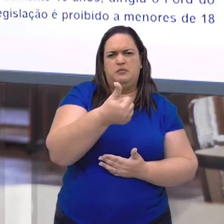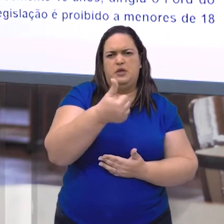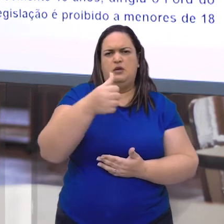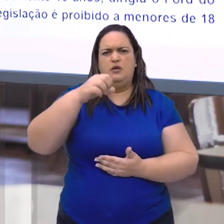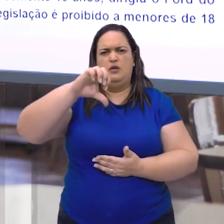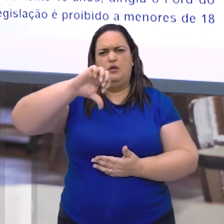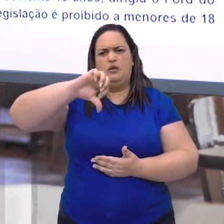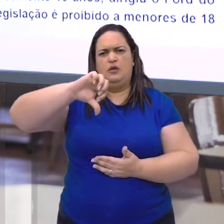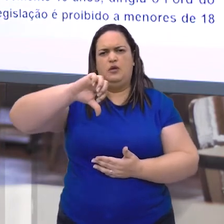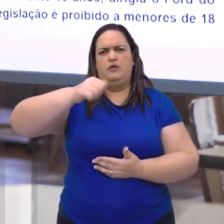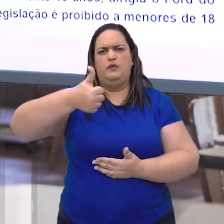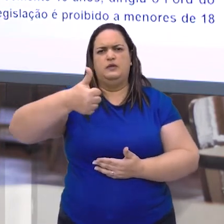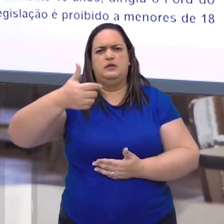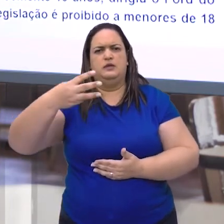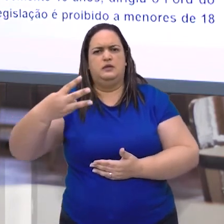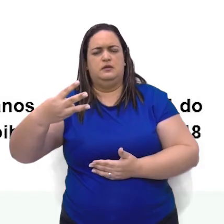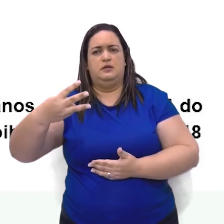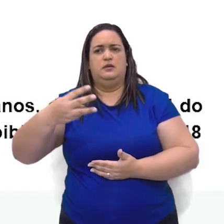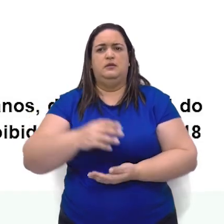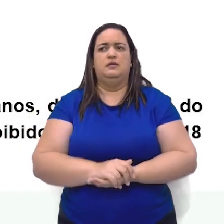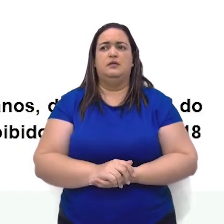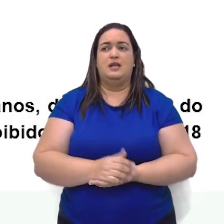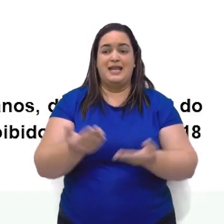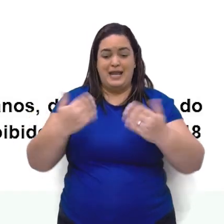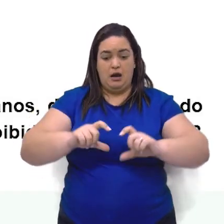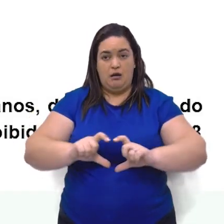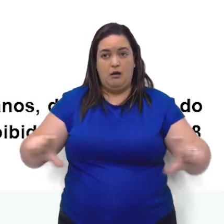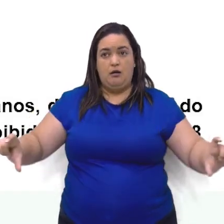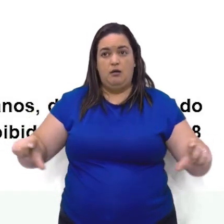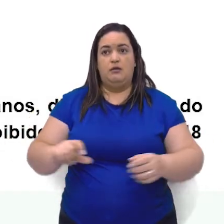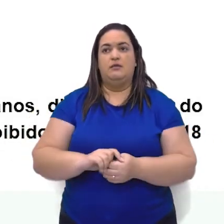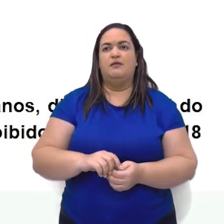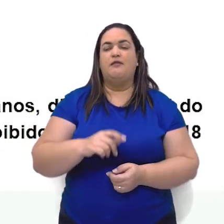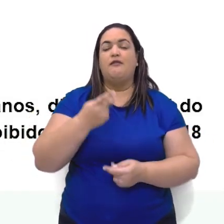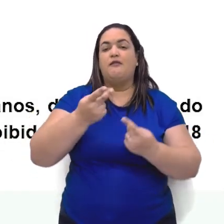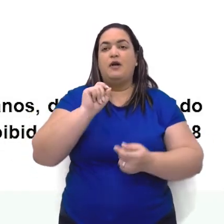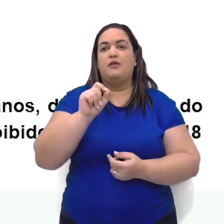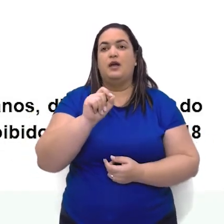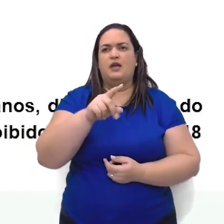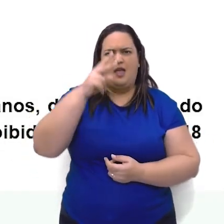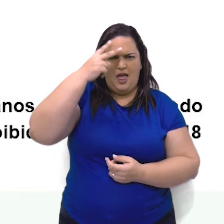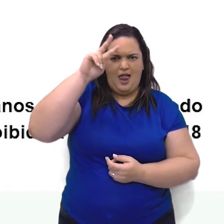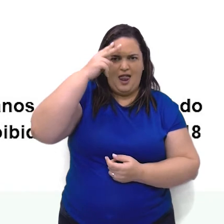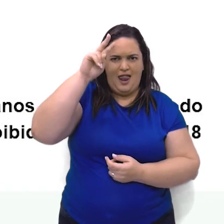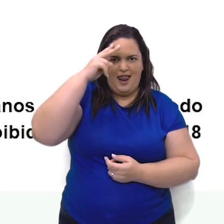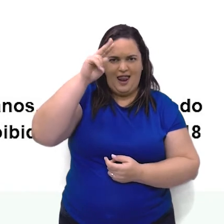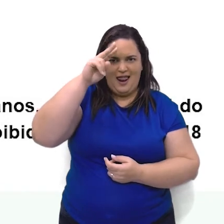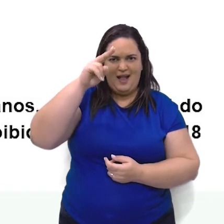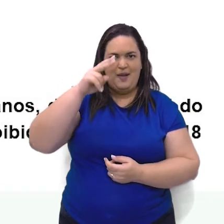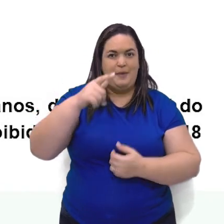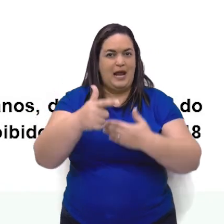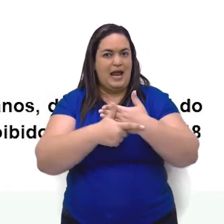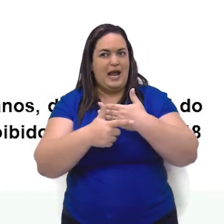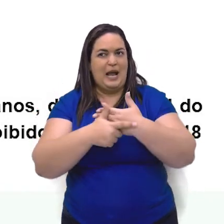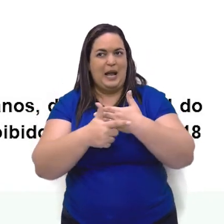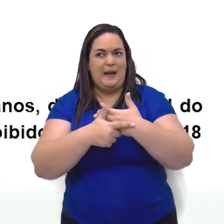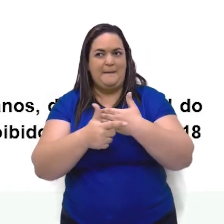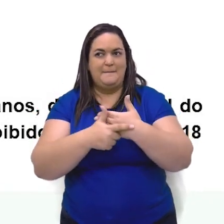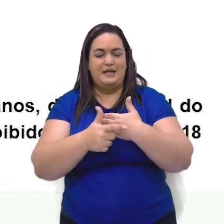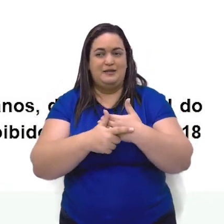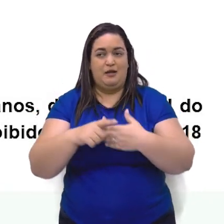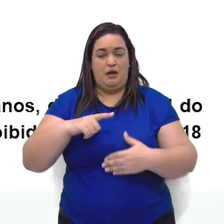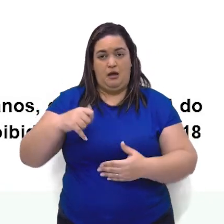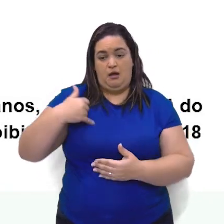você tem o quê? Você lembra que a personagem do conto, apesar de ter somente 13 anos, dirigiu o Ford do